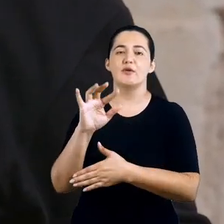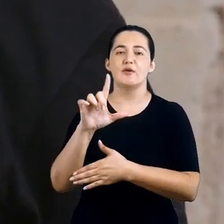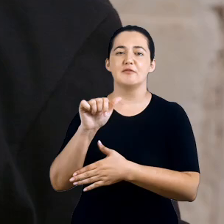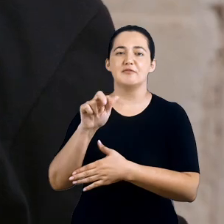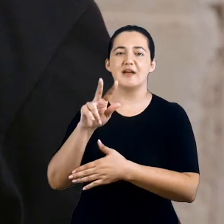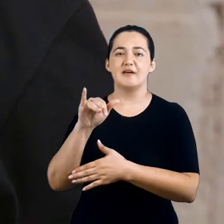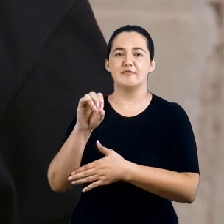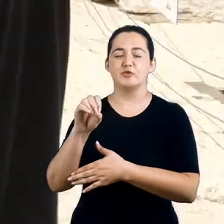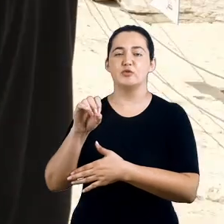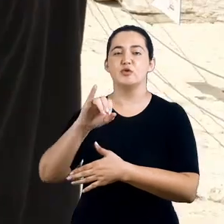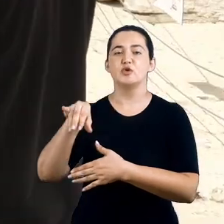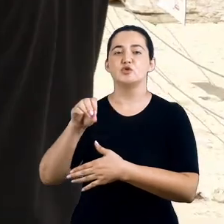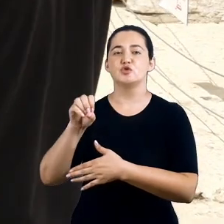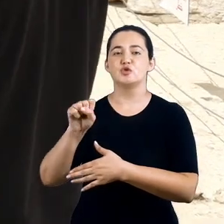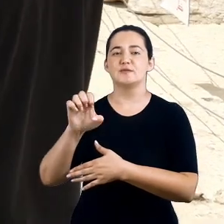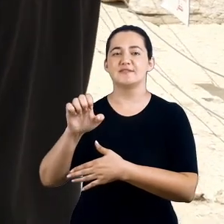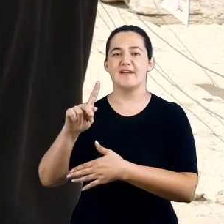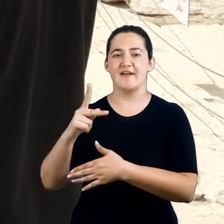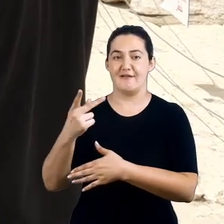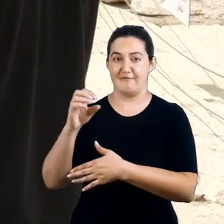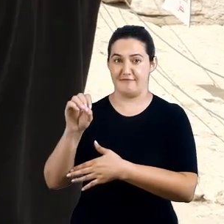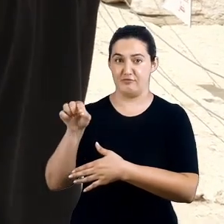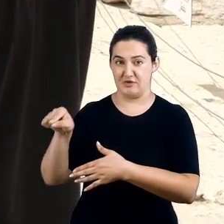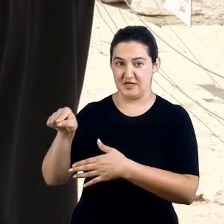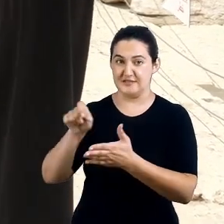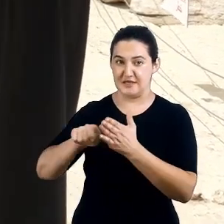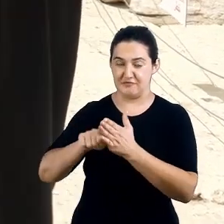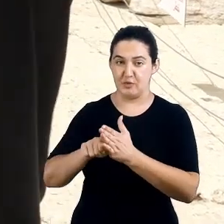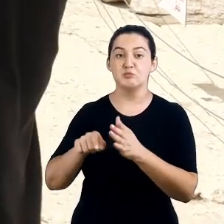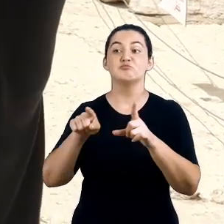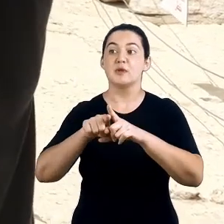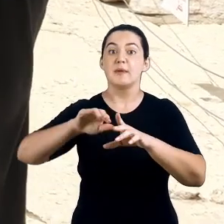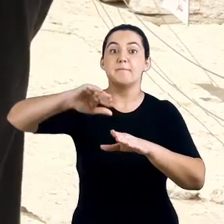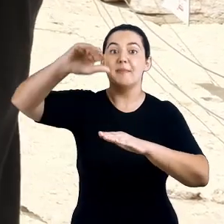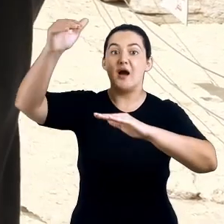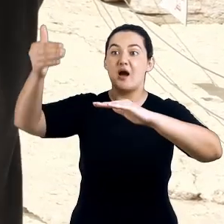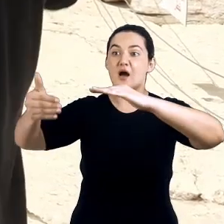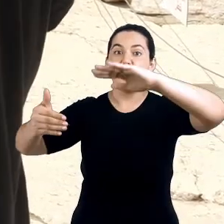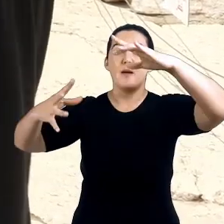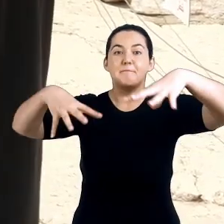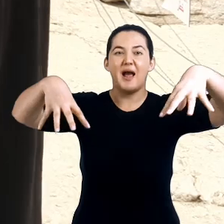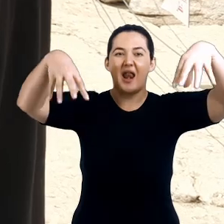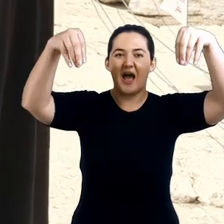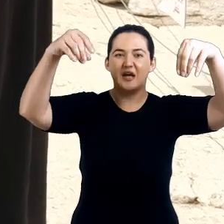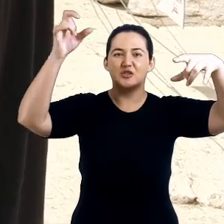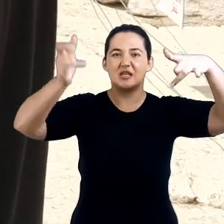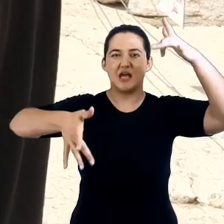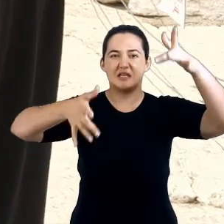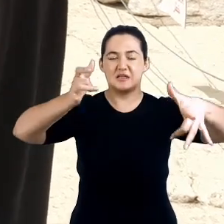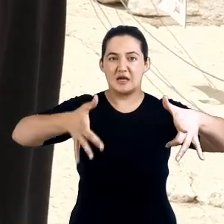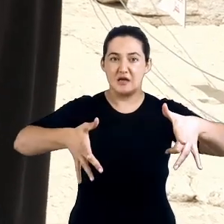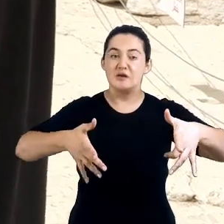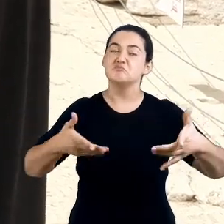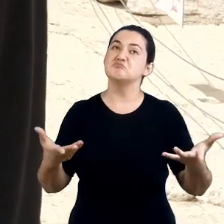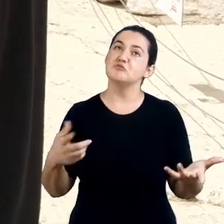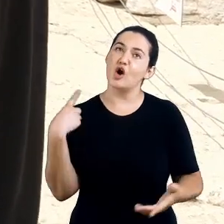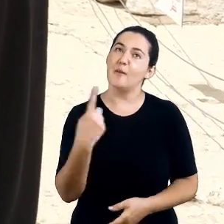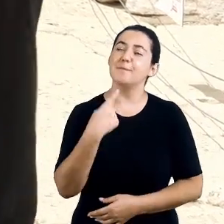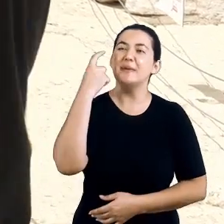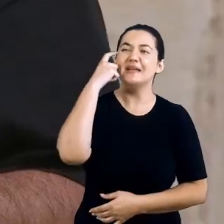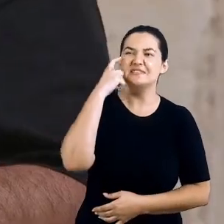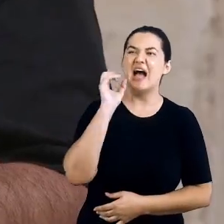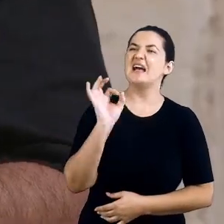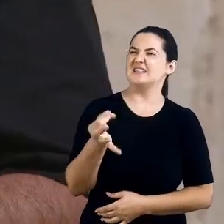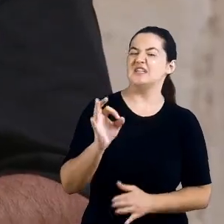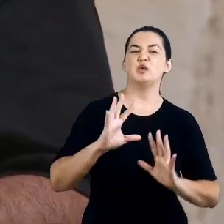na arqueologia em Jerusalém, as ruínas do seu palácio, do monte do templo que vemos aqui. Por isso, obviamente, tendemos a